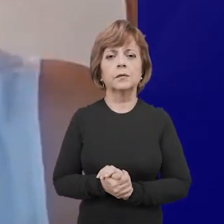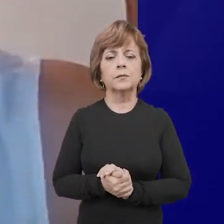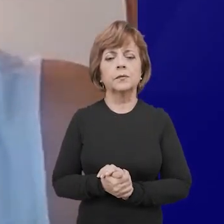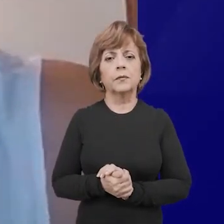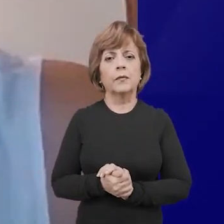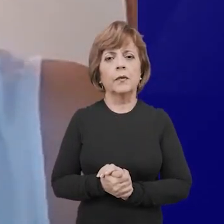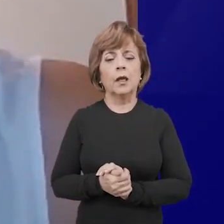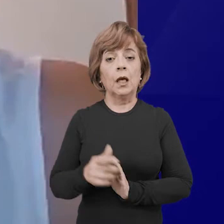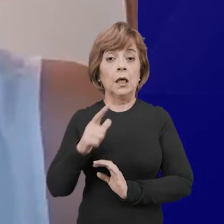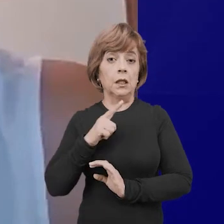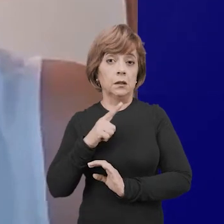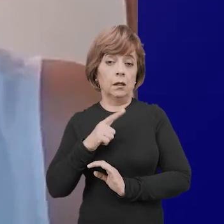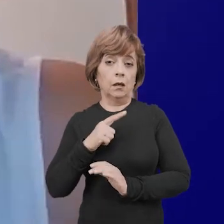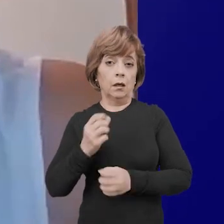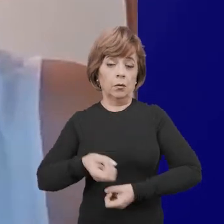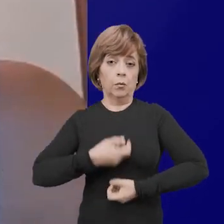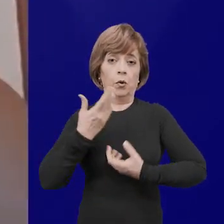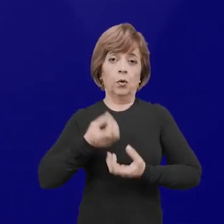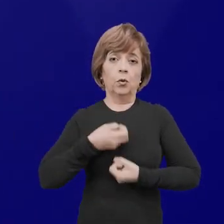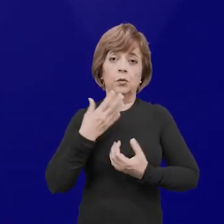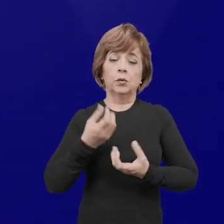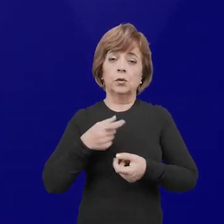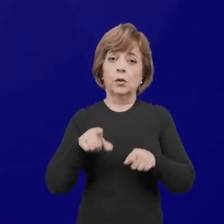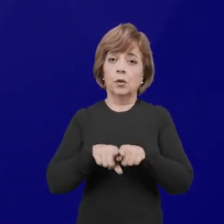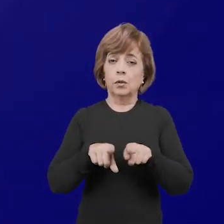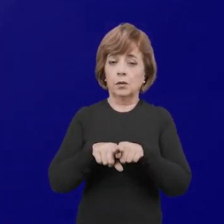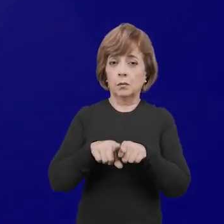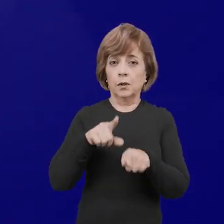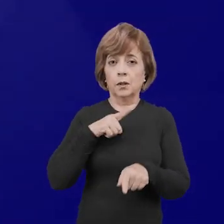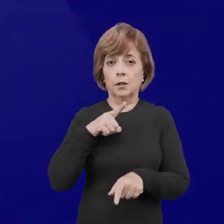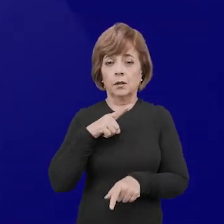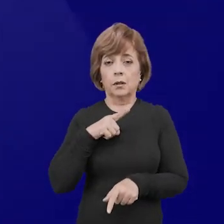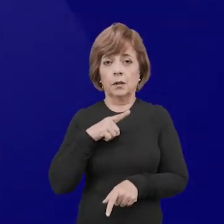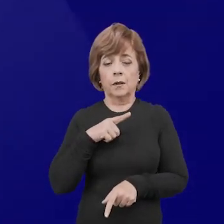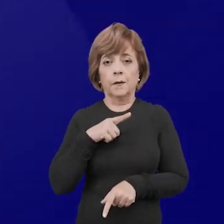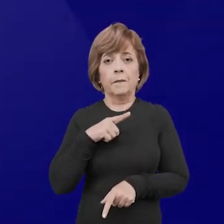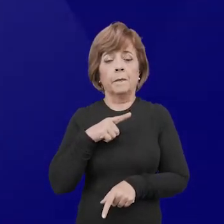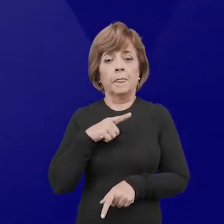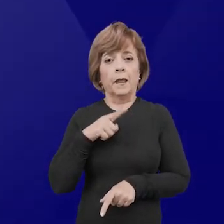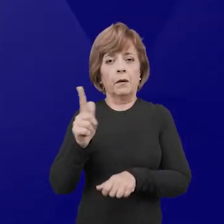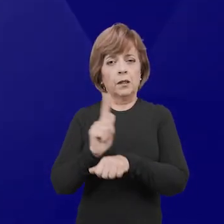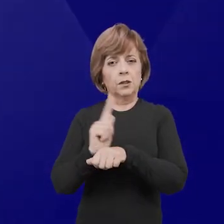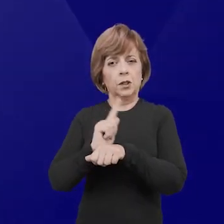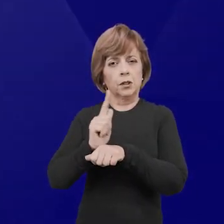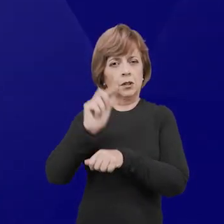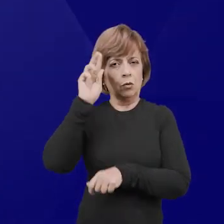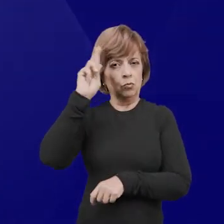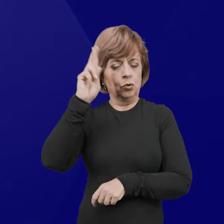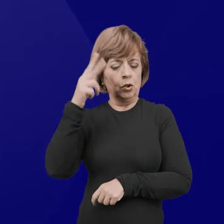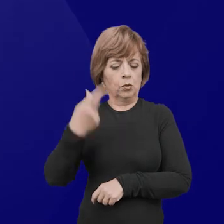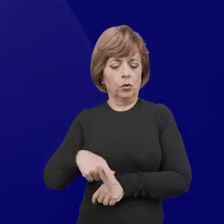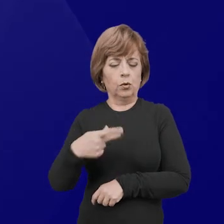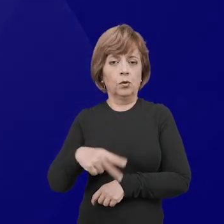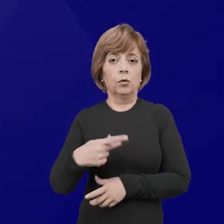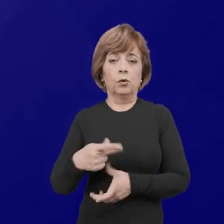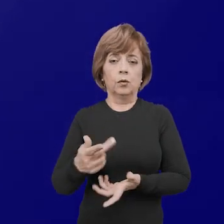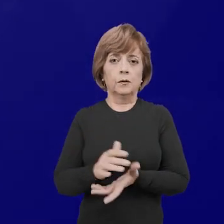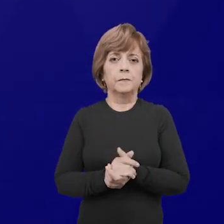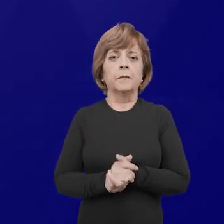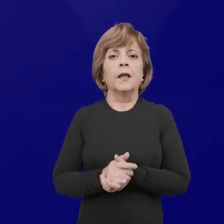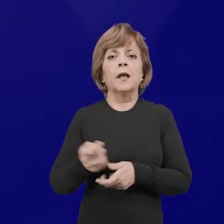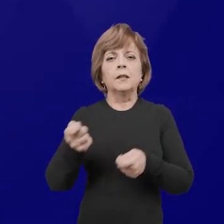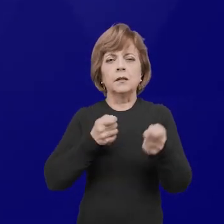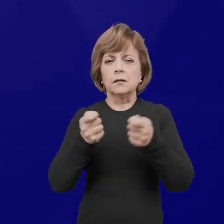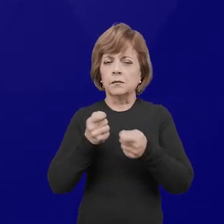a gente terá produções que serão para a gestão interna do MP e também produções que serão